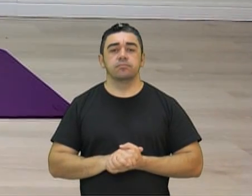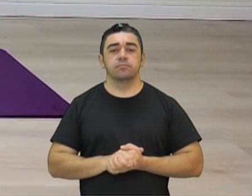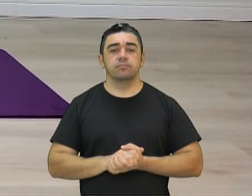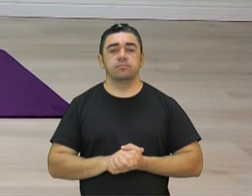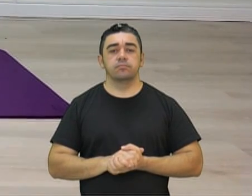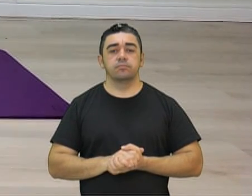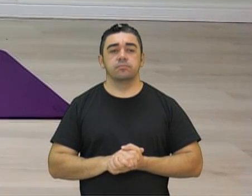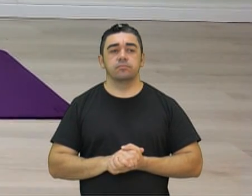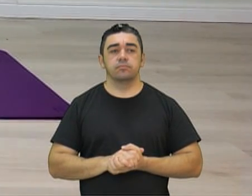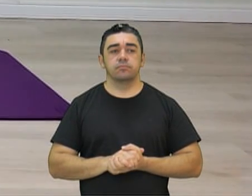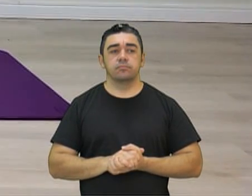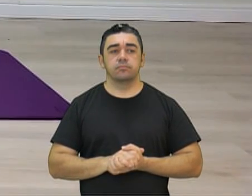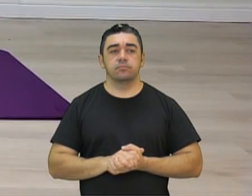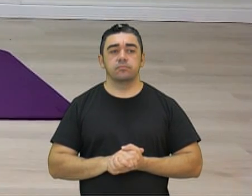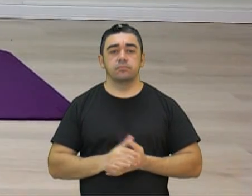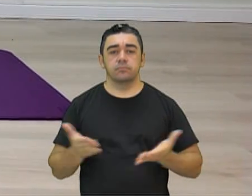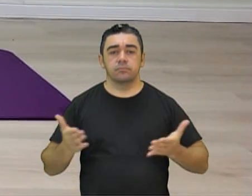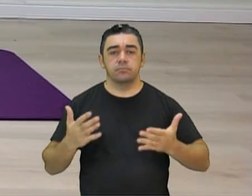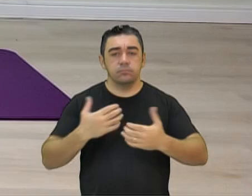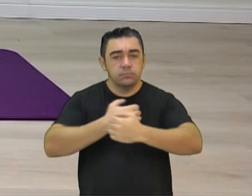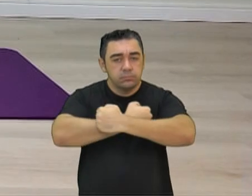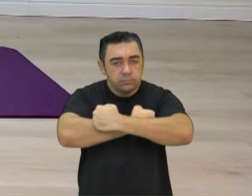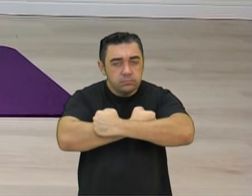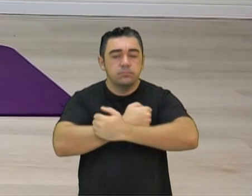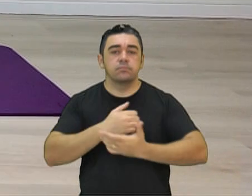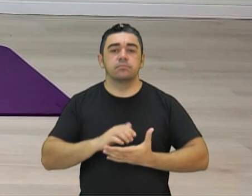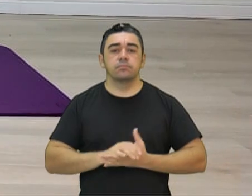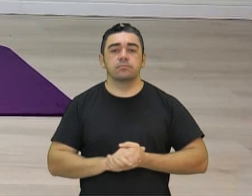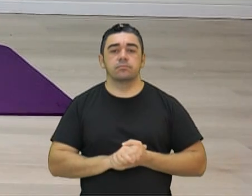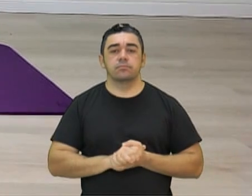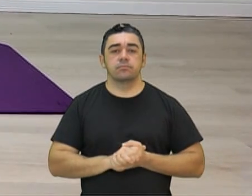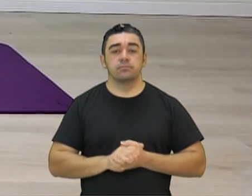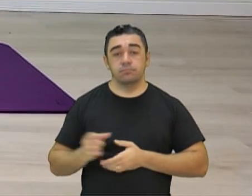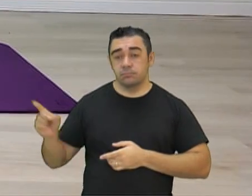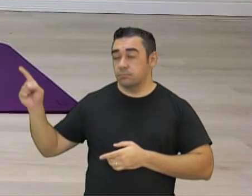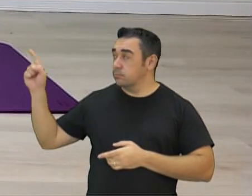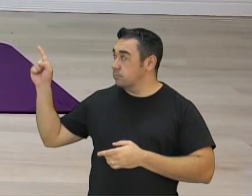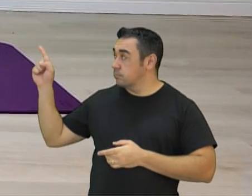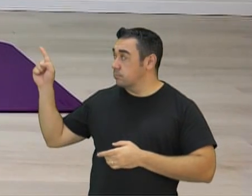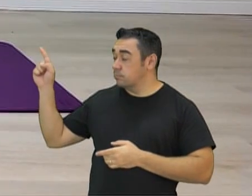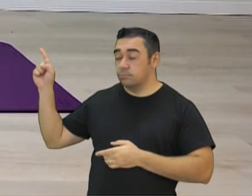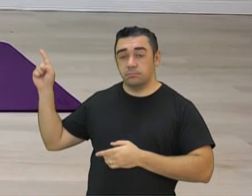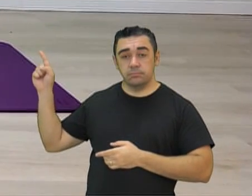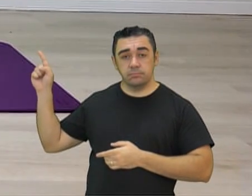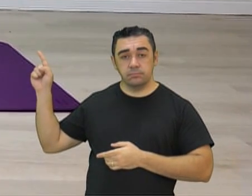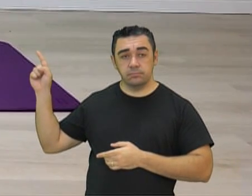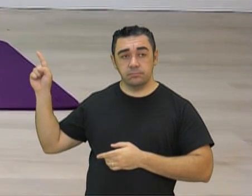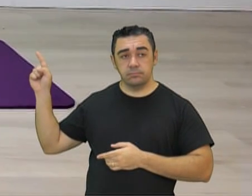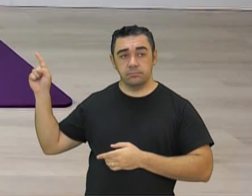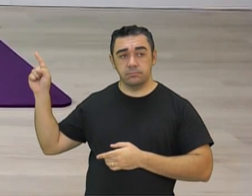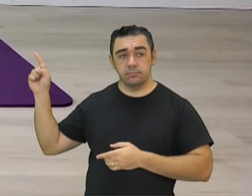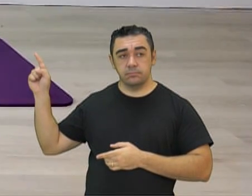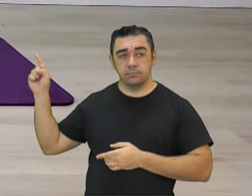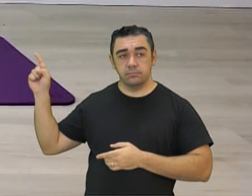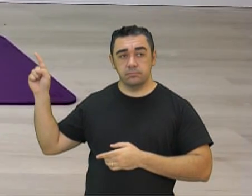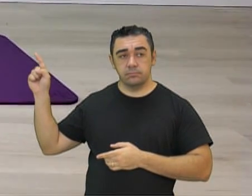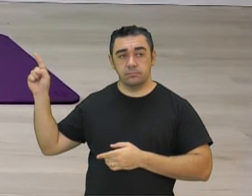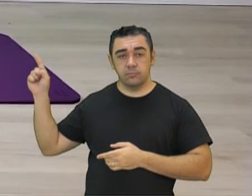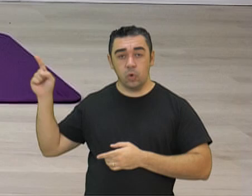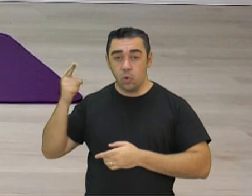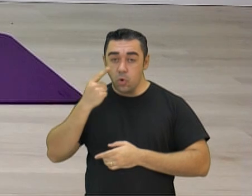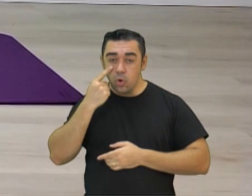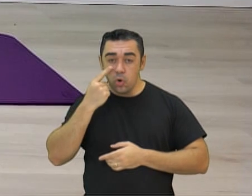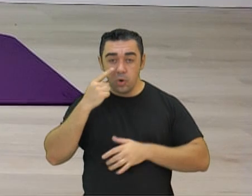Isso. E abraça suas pernas. Aí, abraça. Agora, olha só o